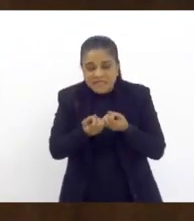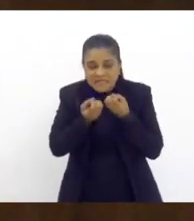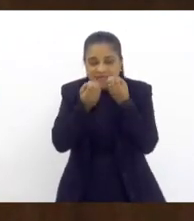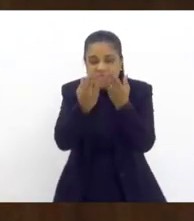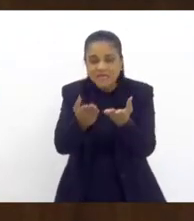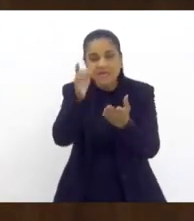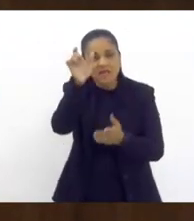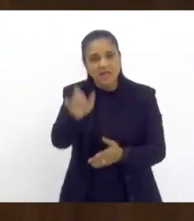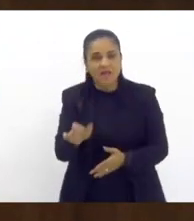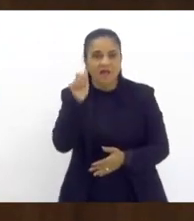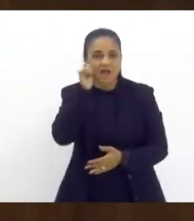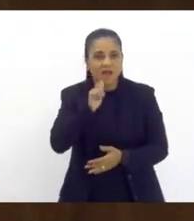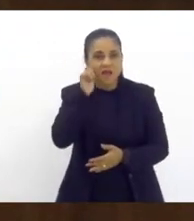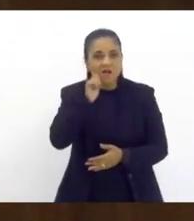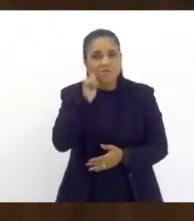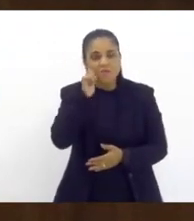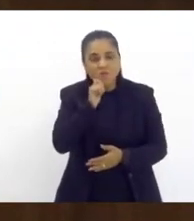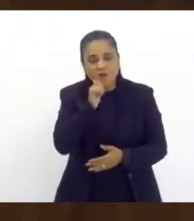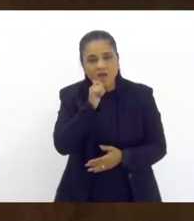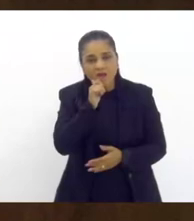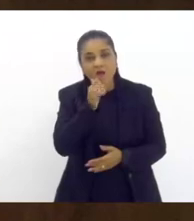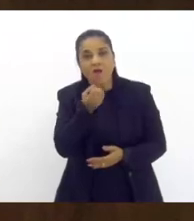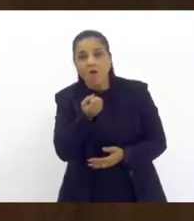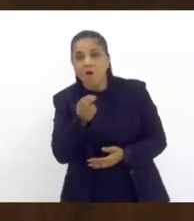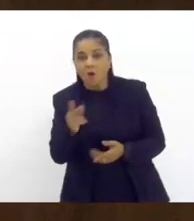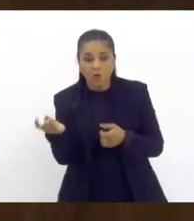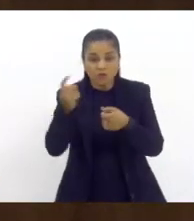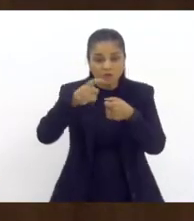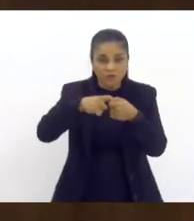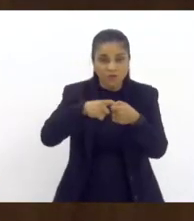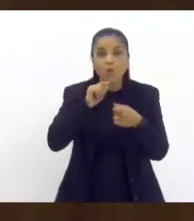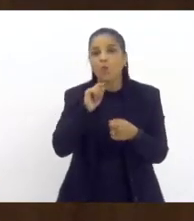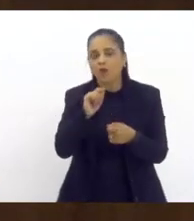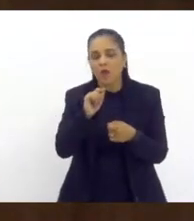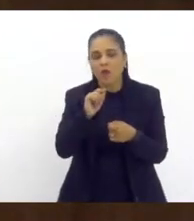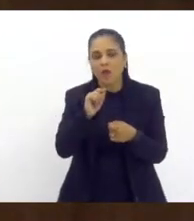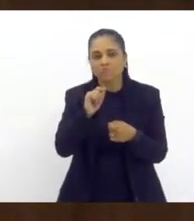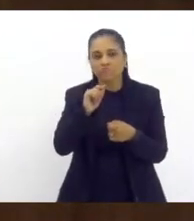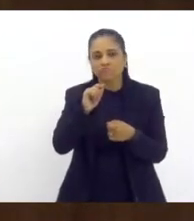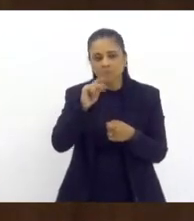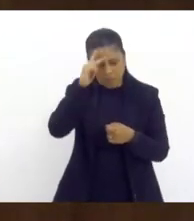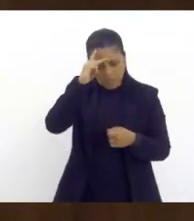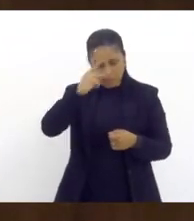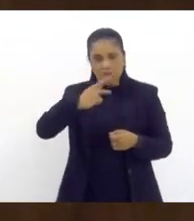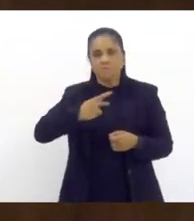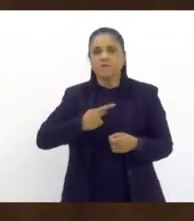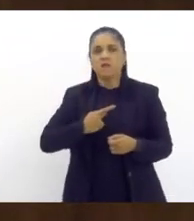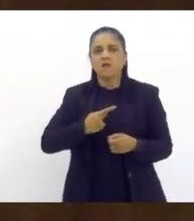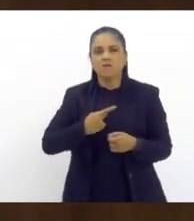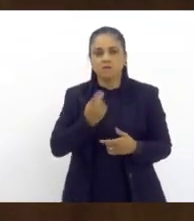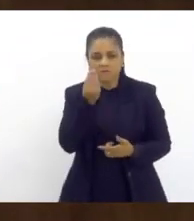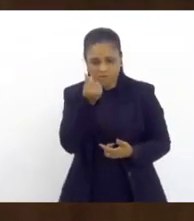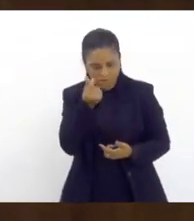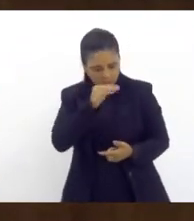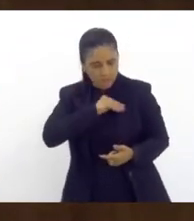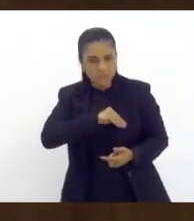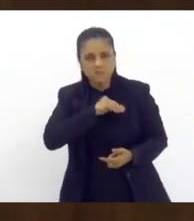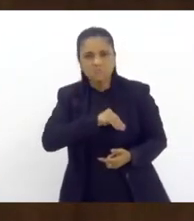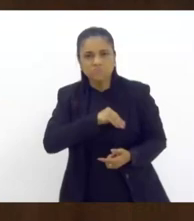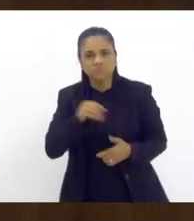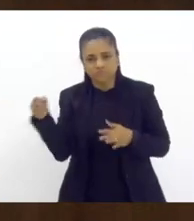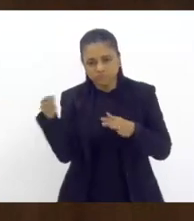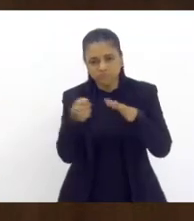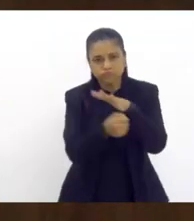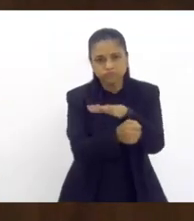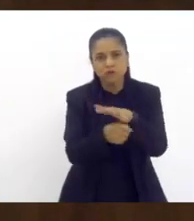ou até mesmo proporcionar para essa mulher autonomia financeira. Ela precisa ter dinheiro.